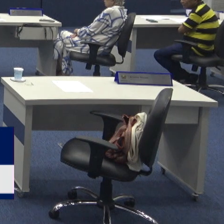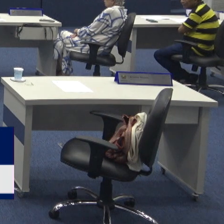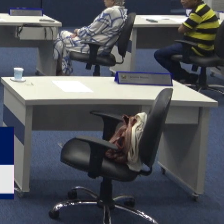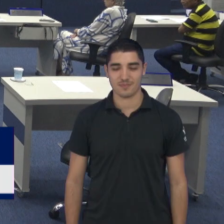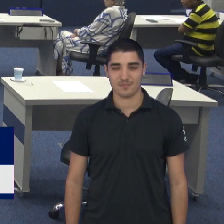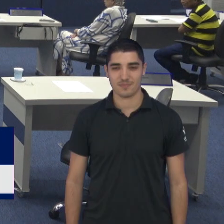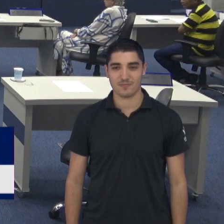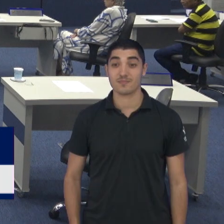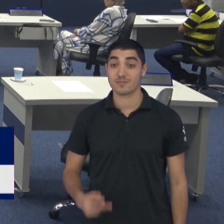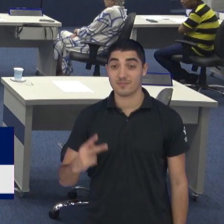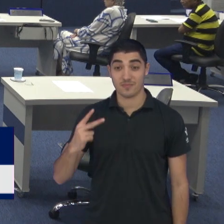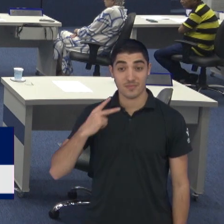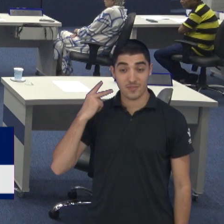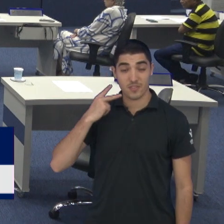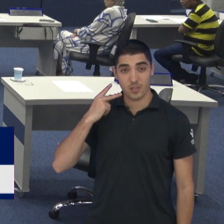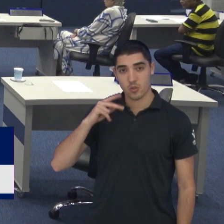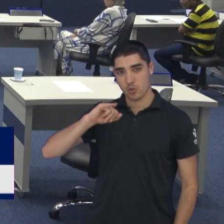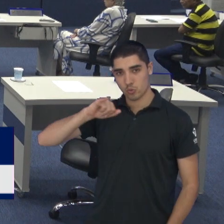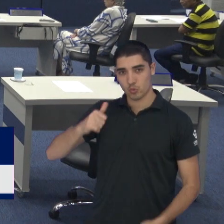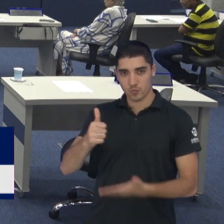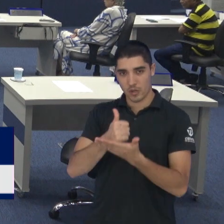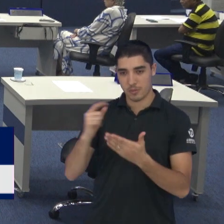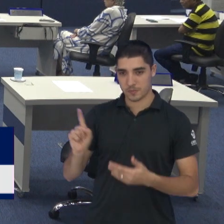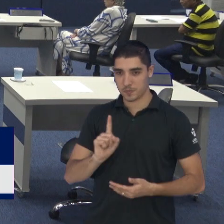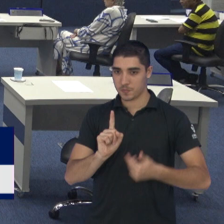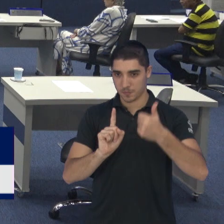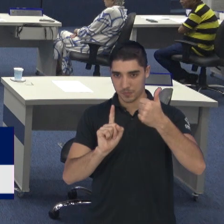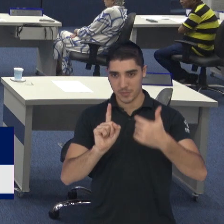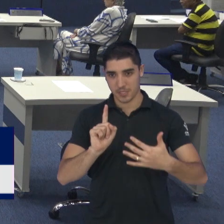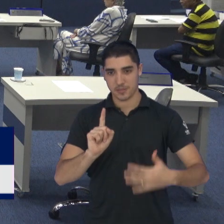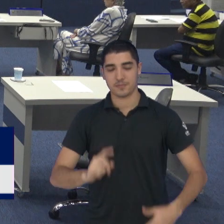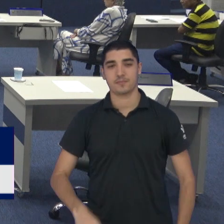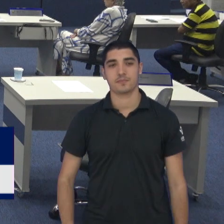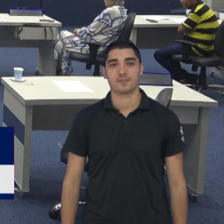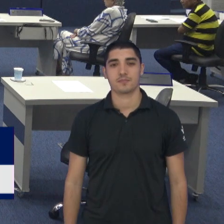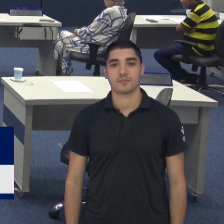Com a palavra, o vereador Júnior da Farmácia.